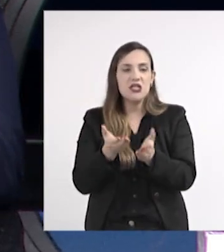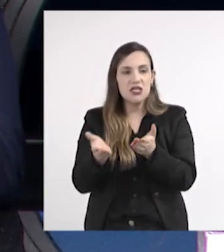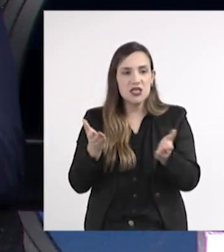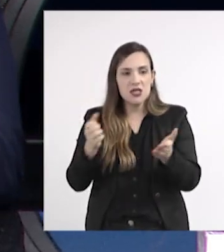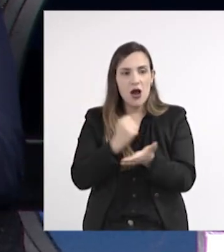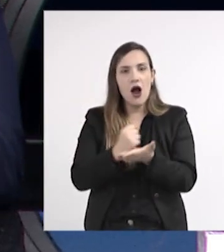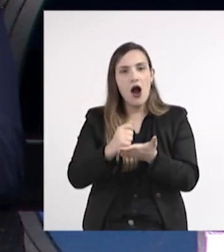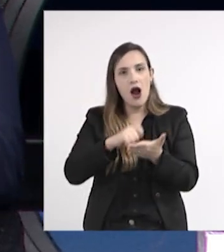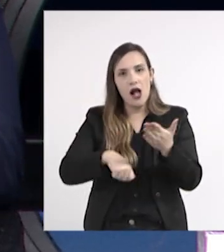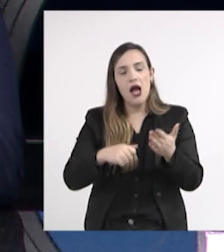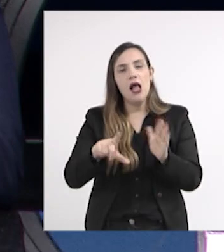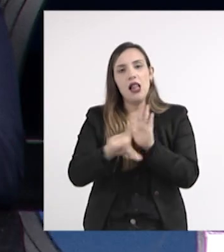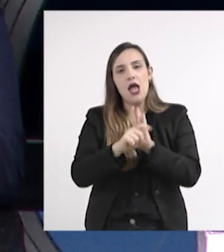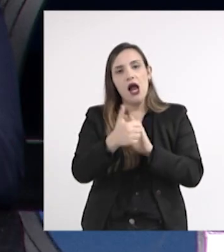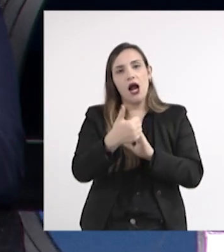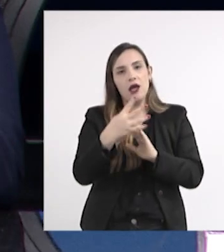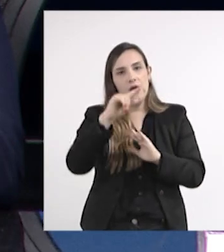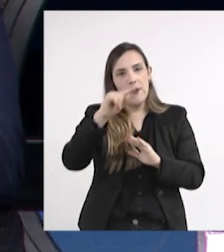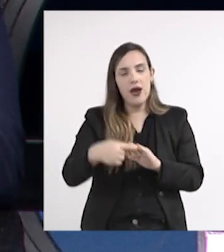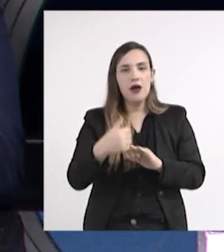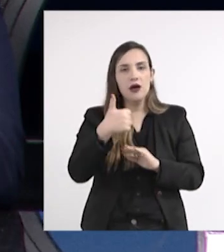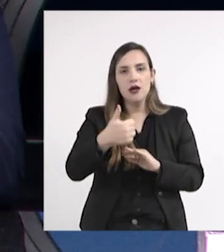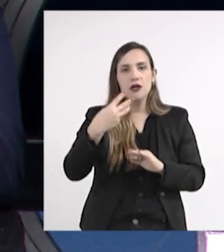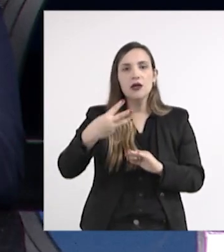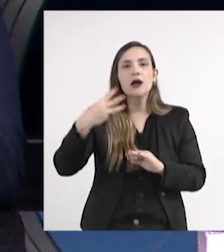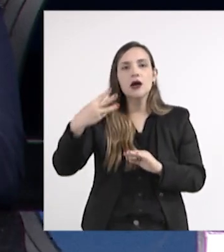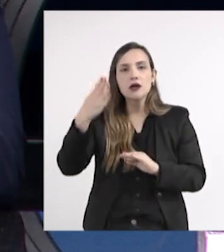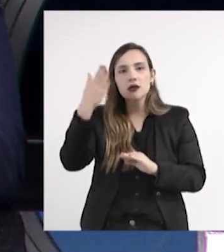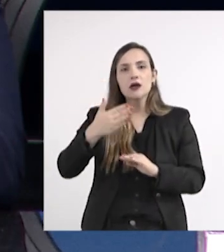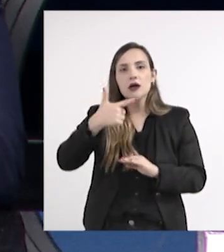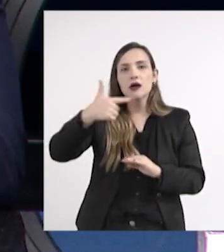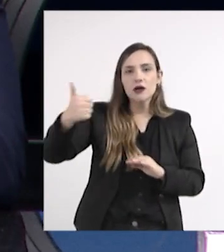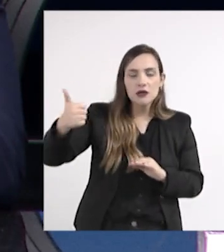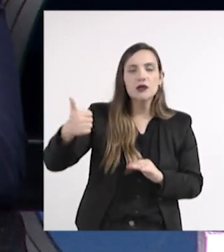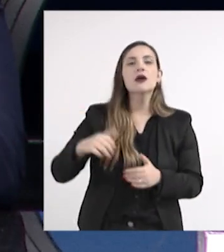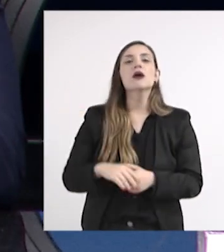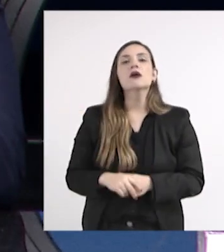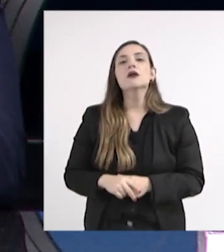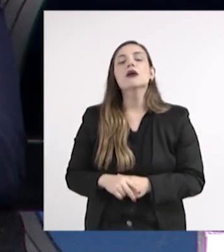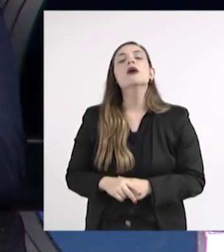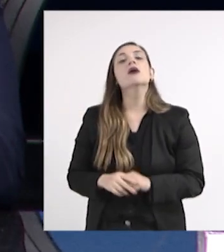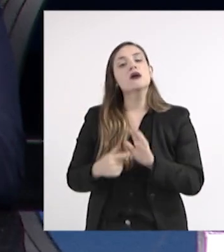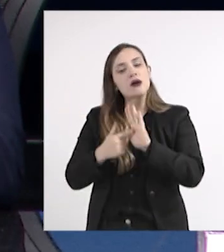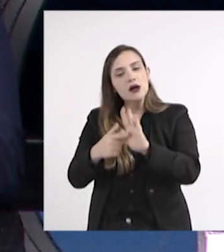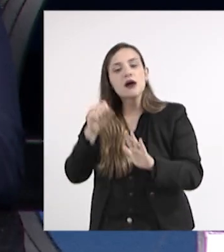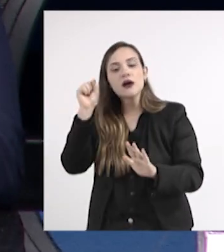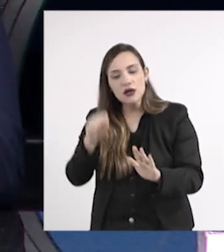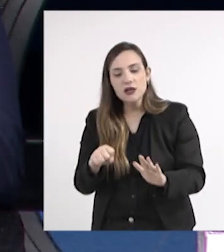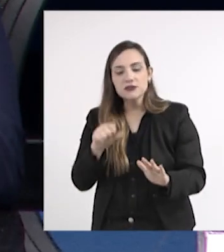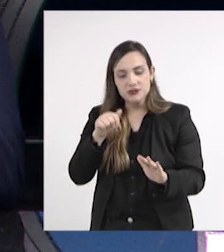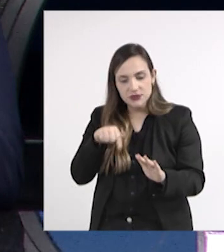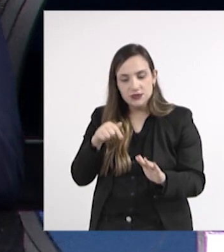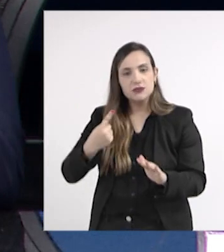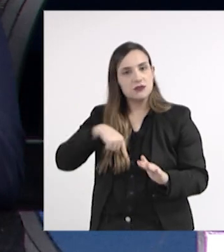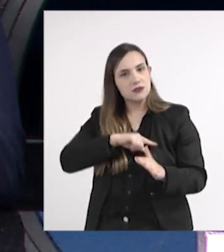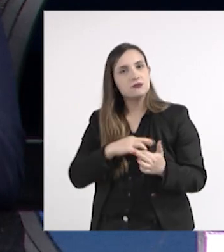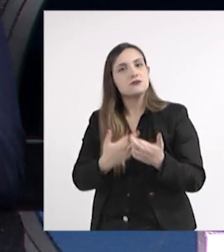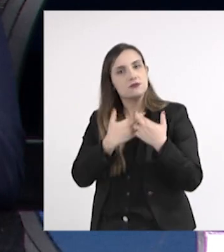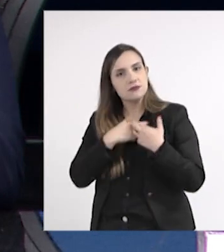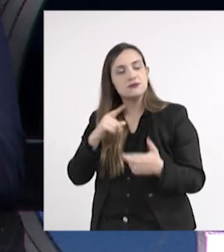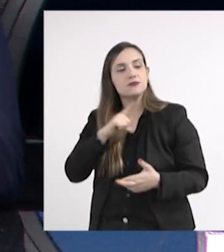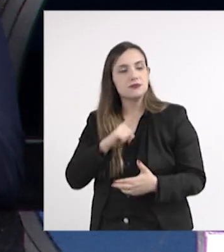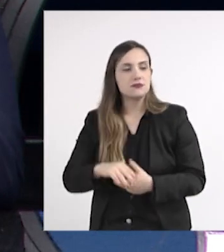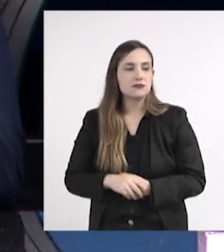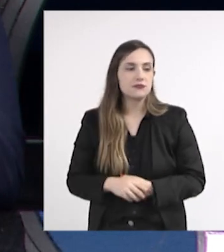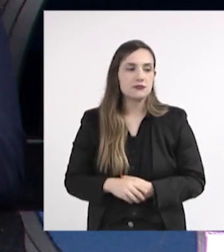a Lei 14.133, de 2021, de maneira que reflete diretamente nossas obrigações na modelagem